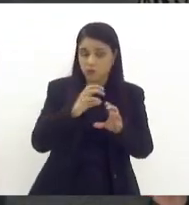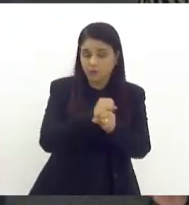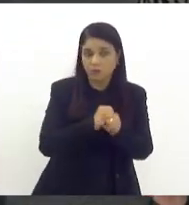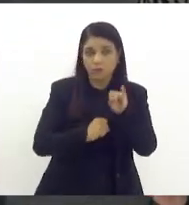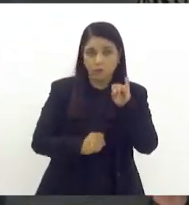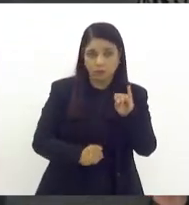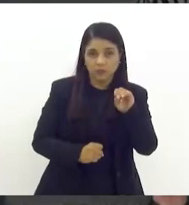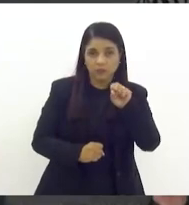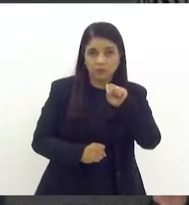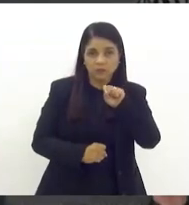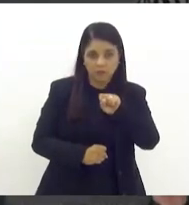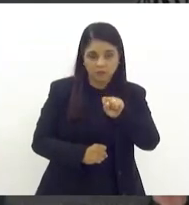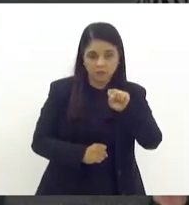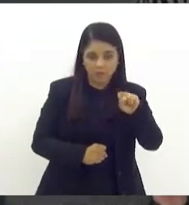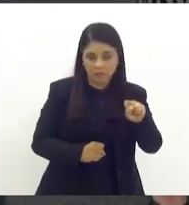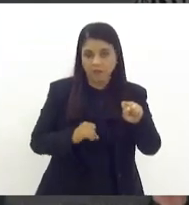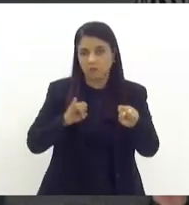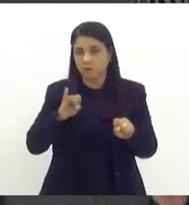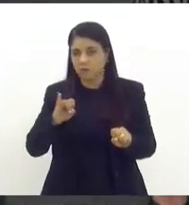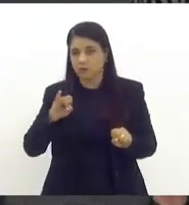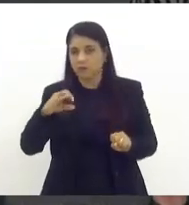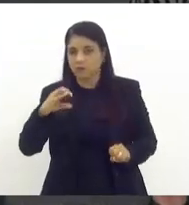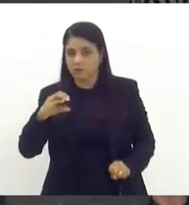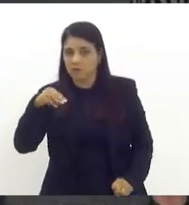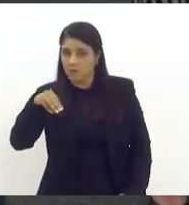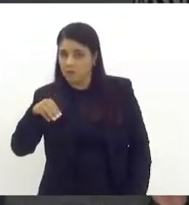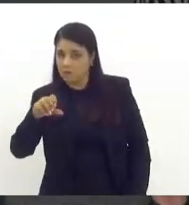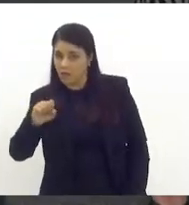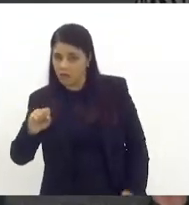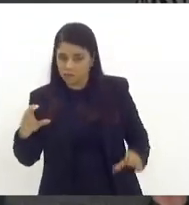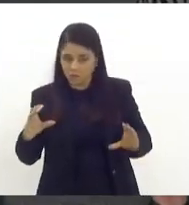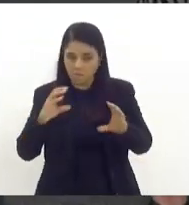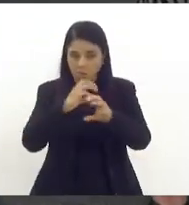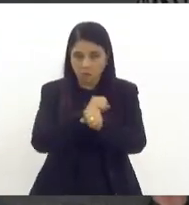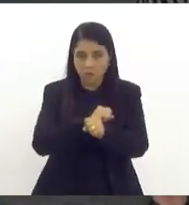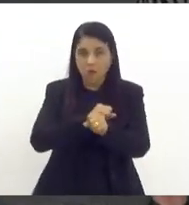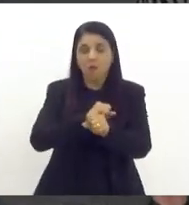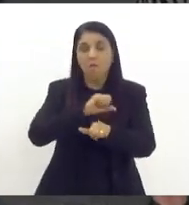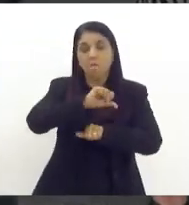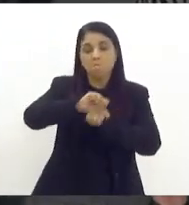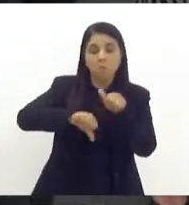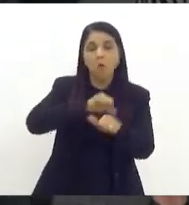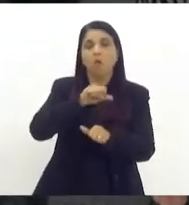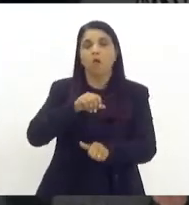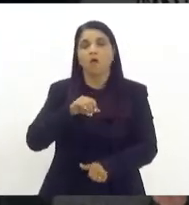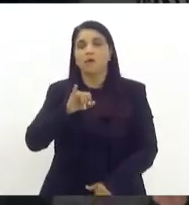o ISS então eu tentei na emenda